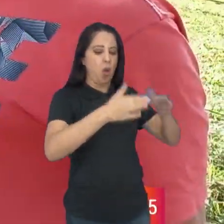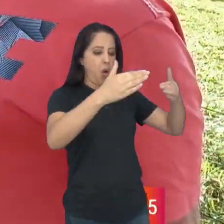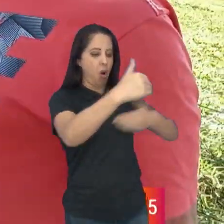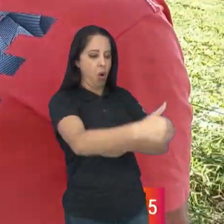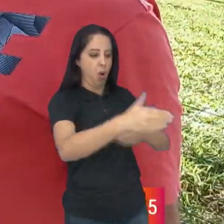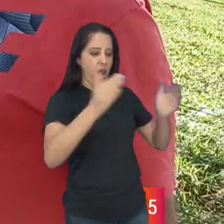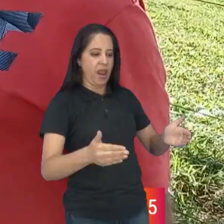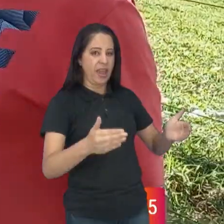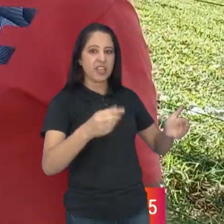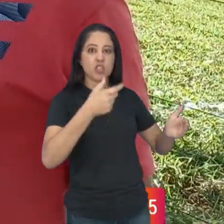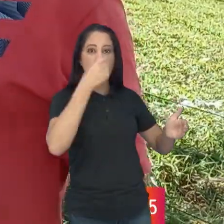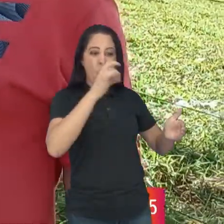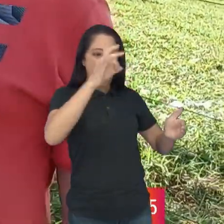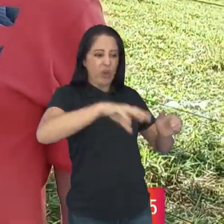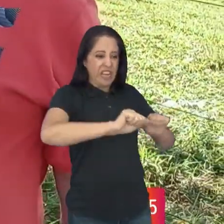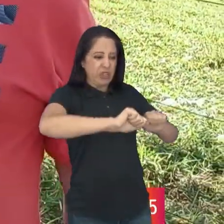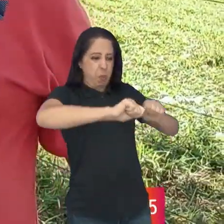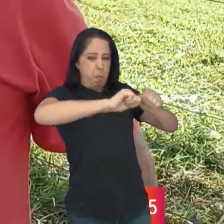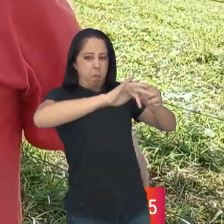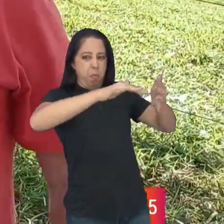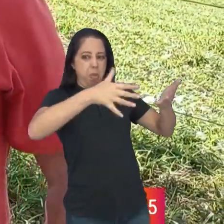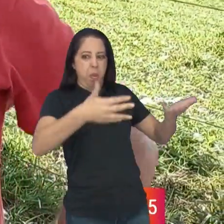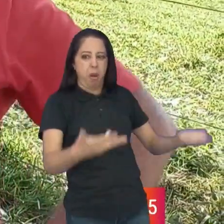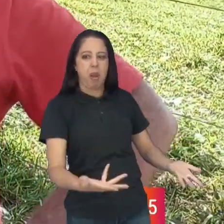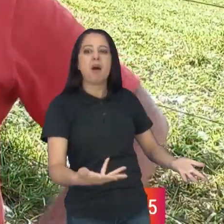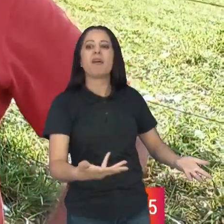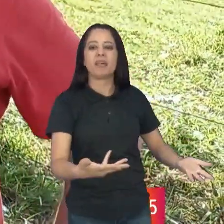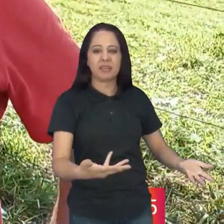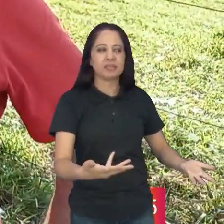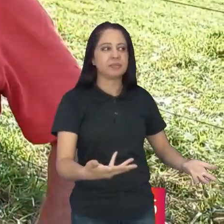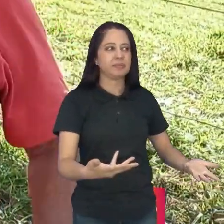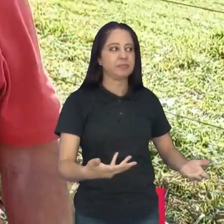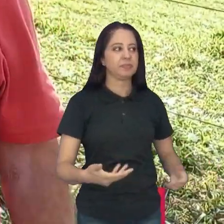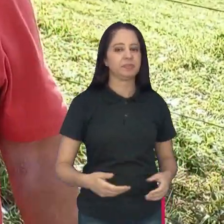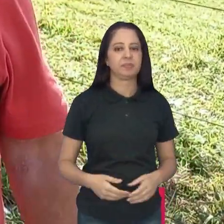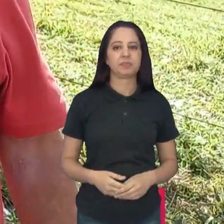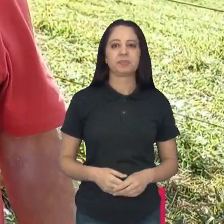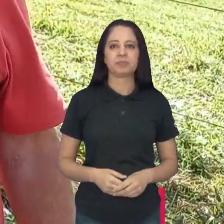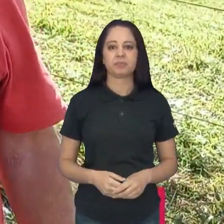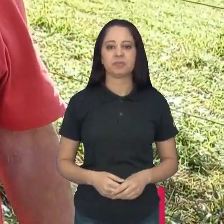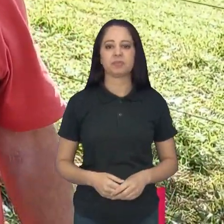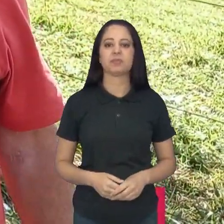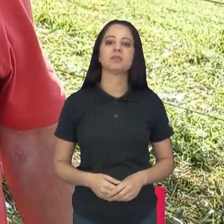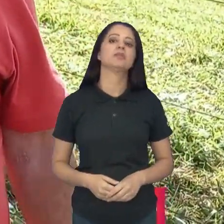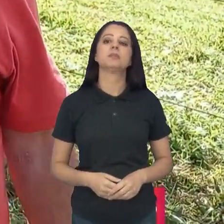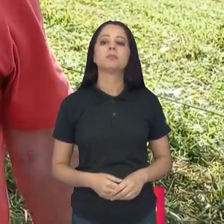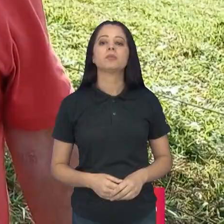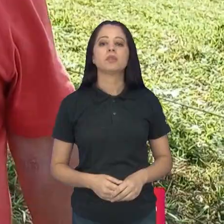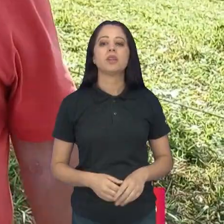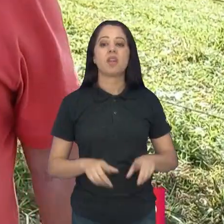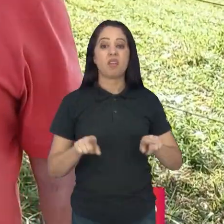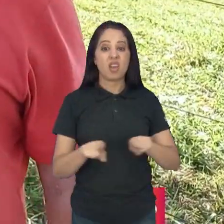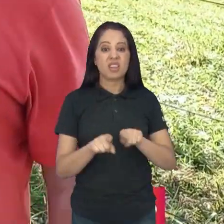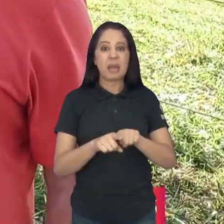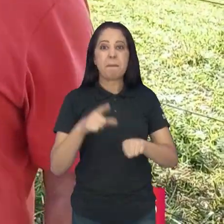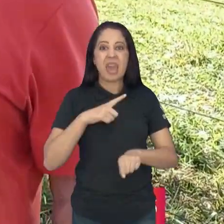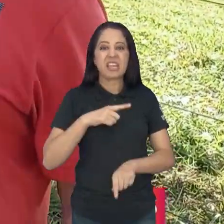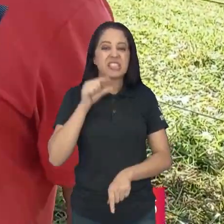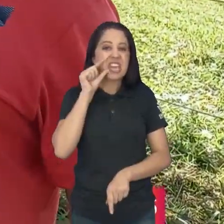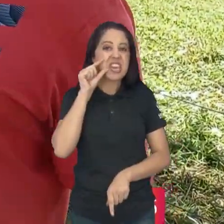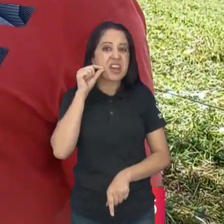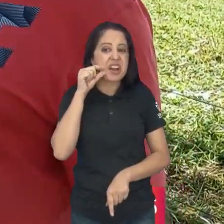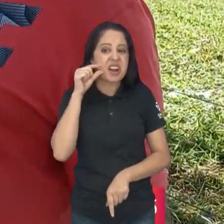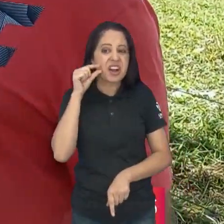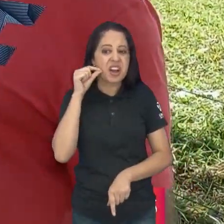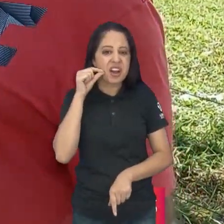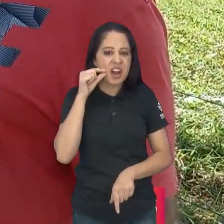a lixeira que não comporta todas essas casas da Rua 12. E tem aparecido assim, ratos enormes